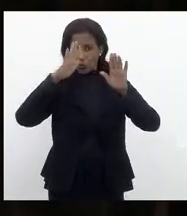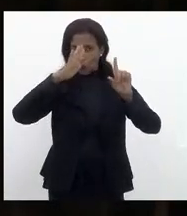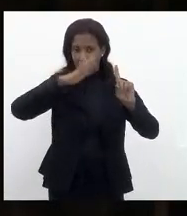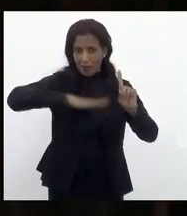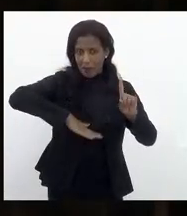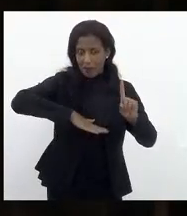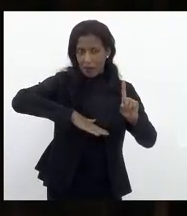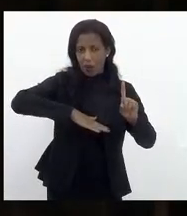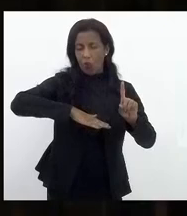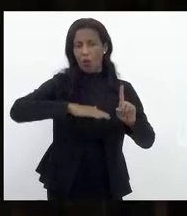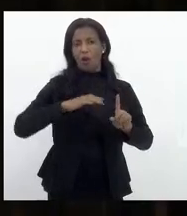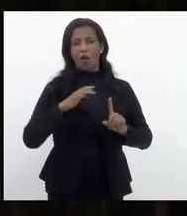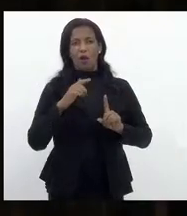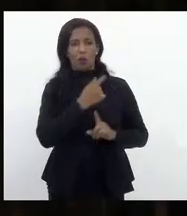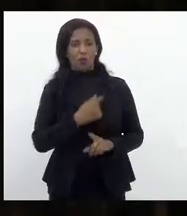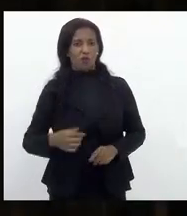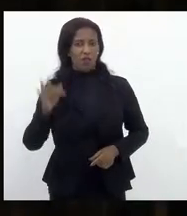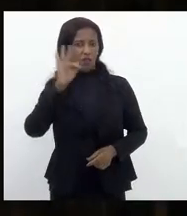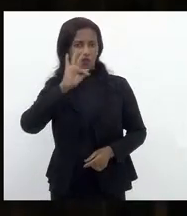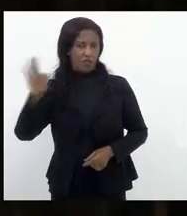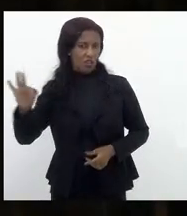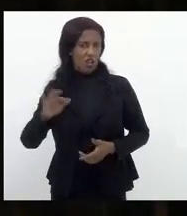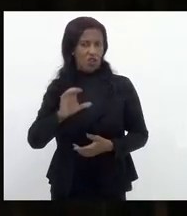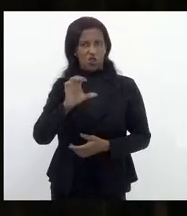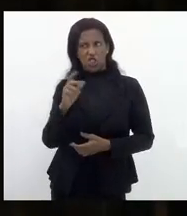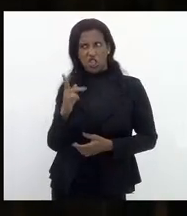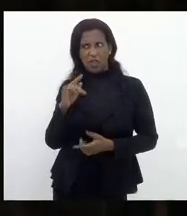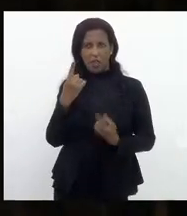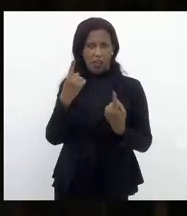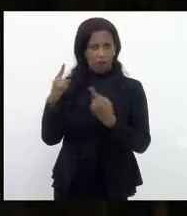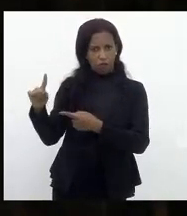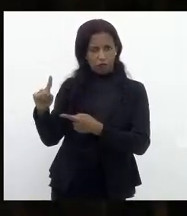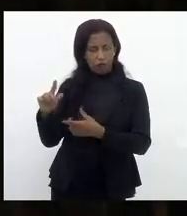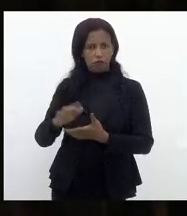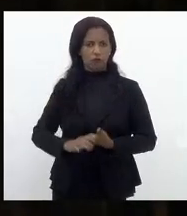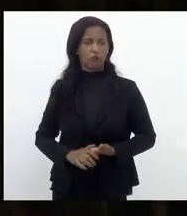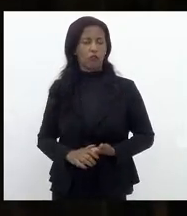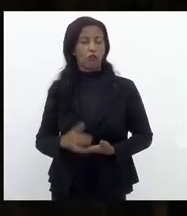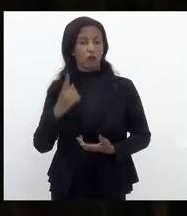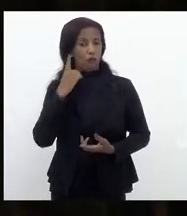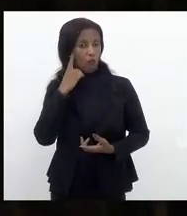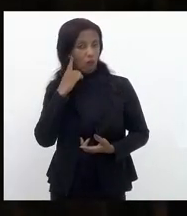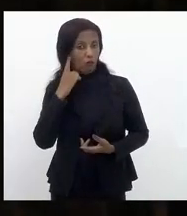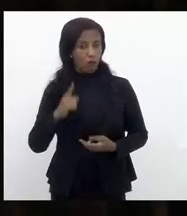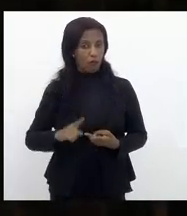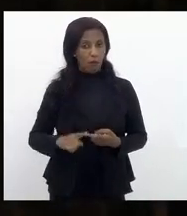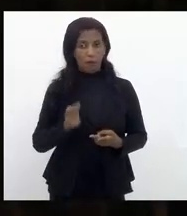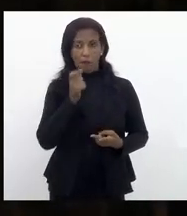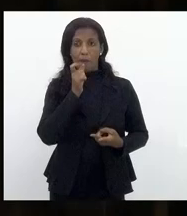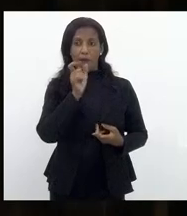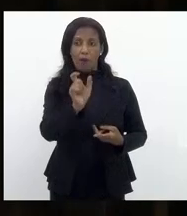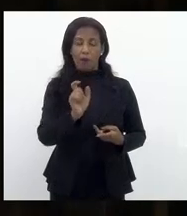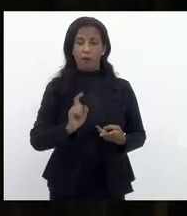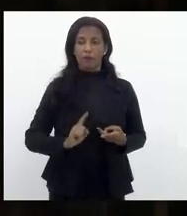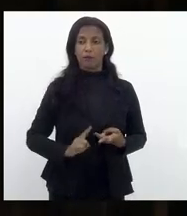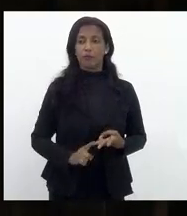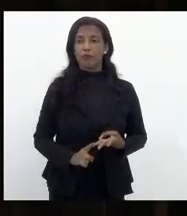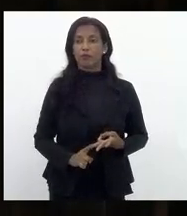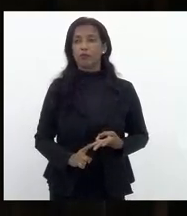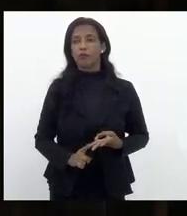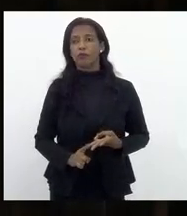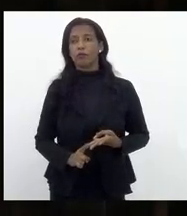Federal como chantagem eu escutei palavras aqui